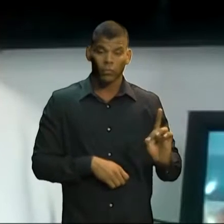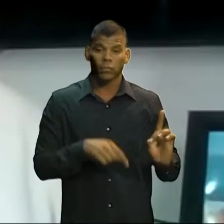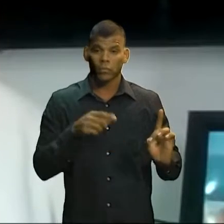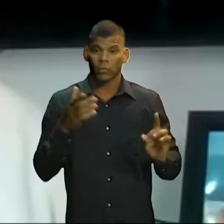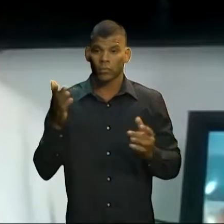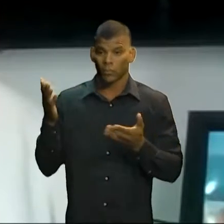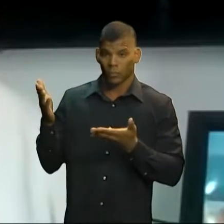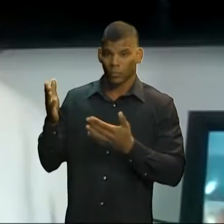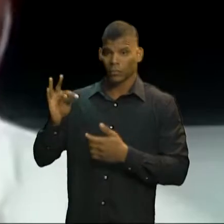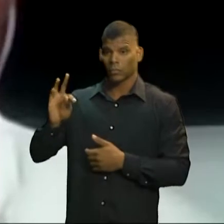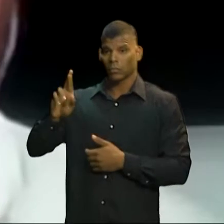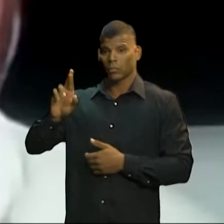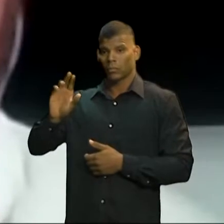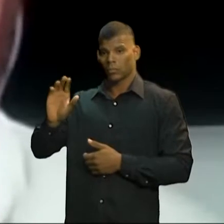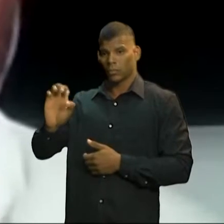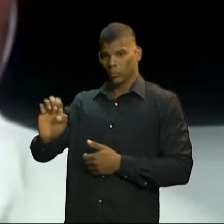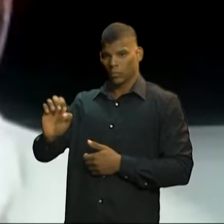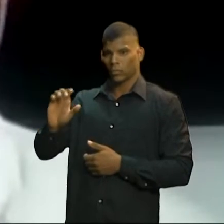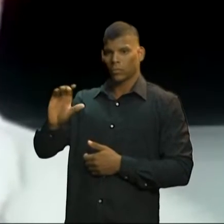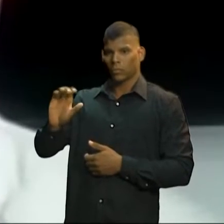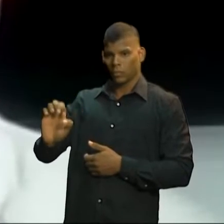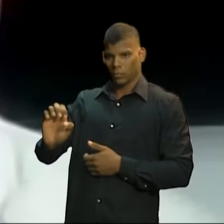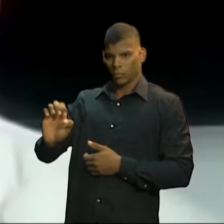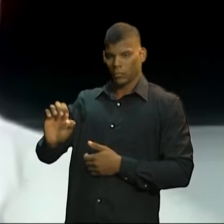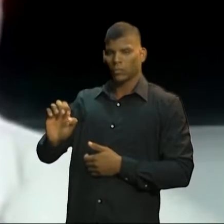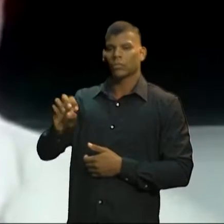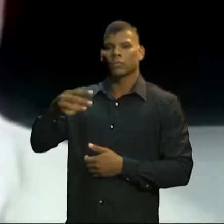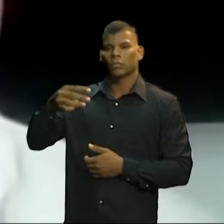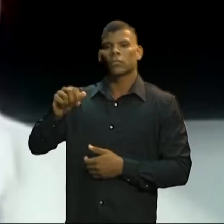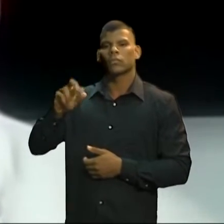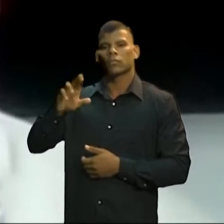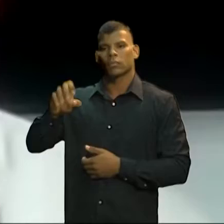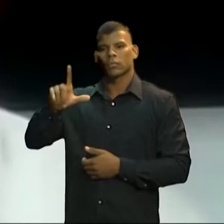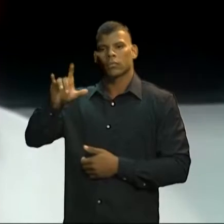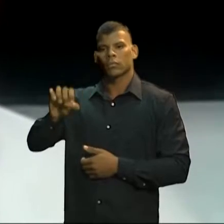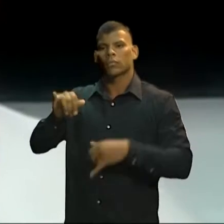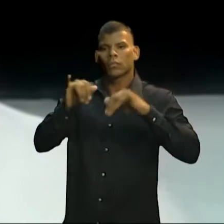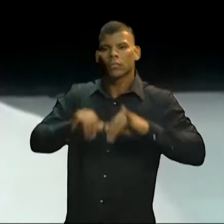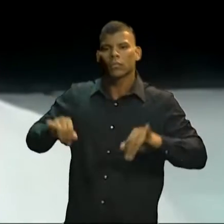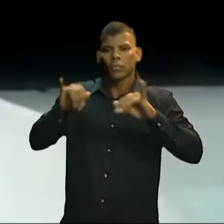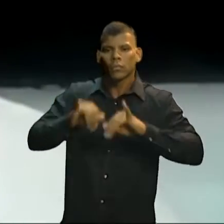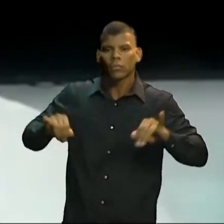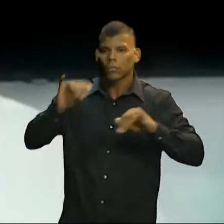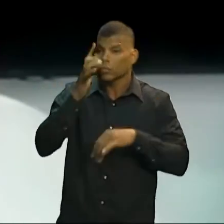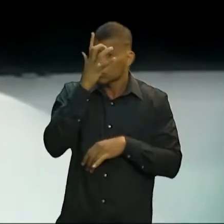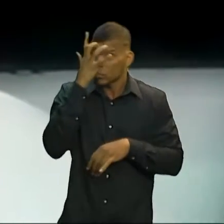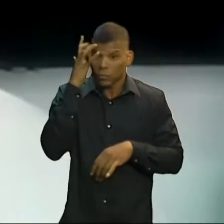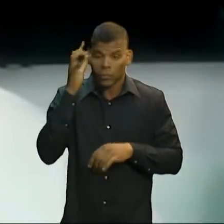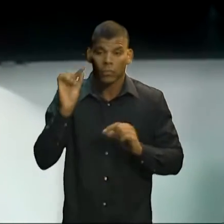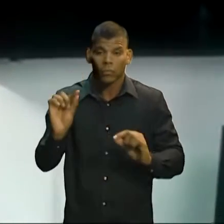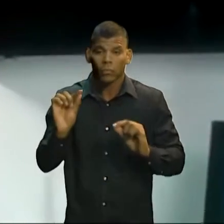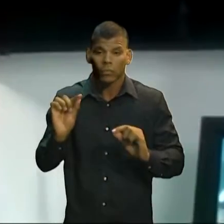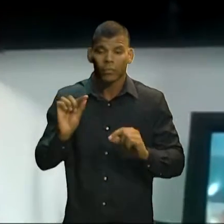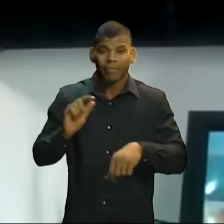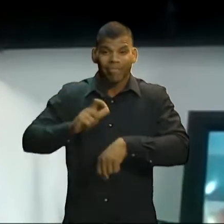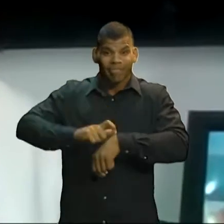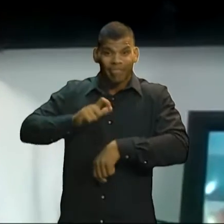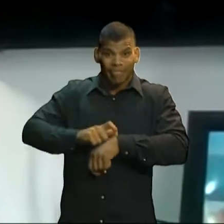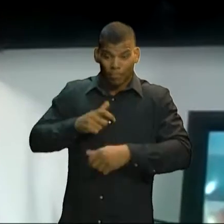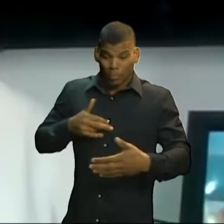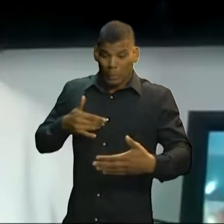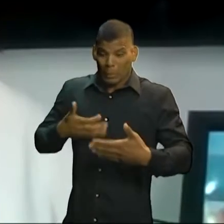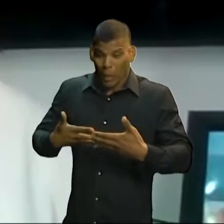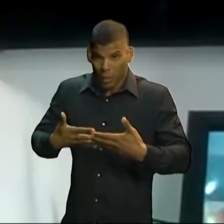eleitor do TRE Ceará, Marcel Leonardo, alerta as pessoas para não deixar a regularização para a última hora. Esse